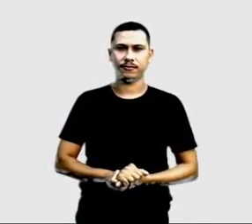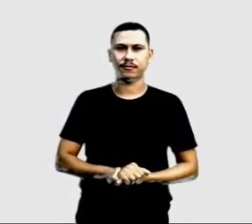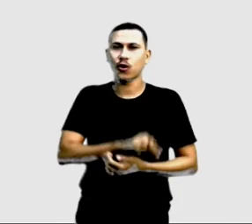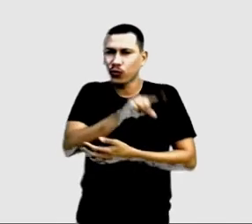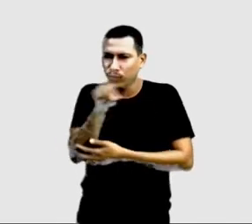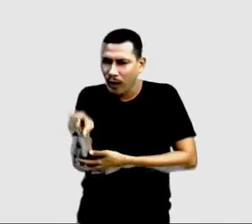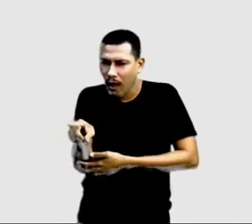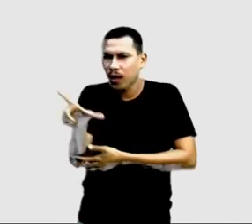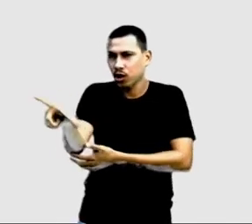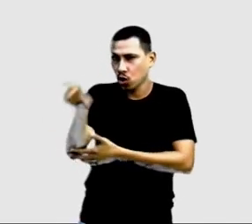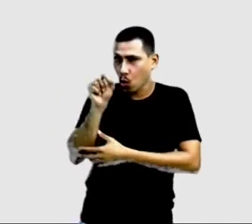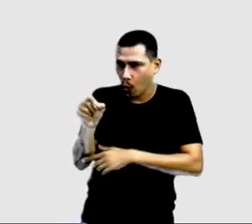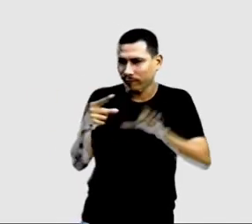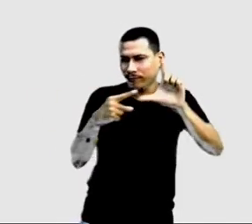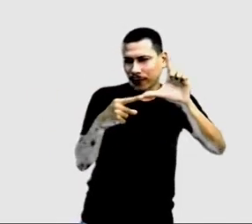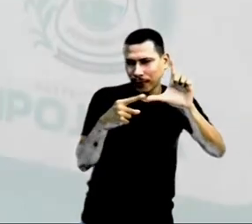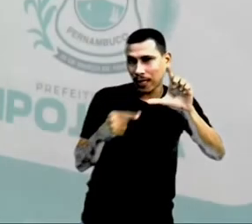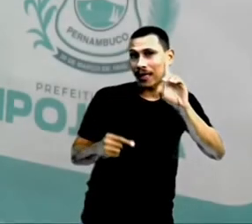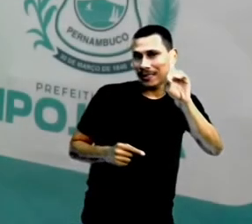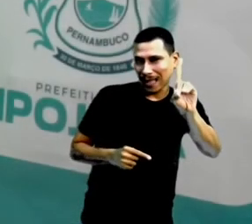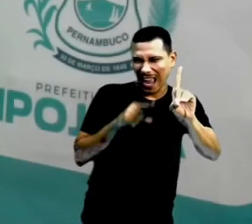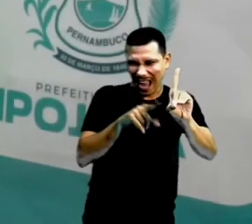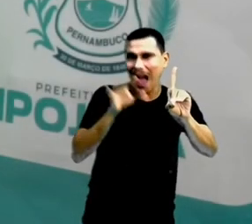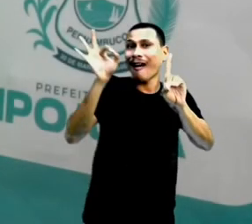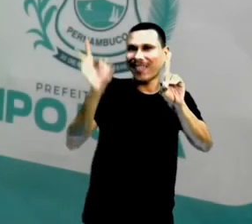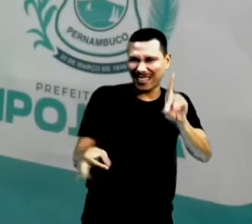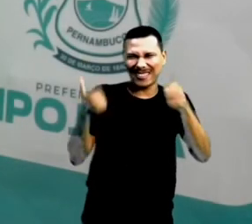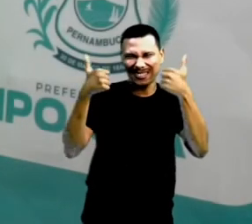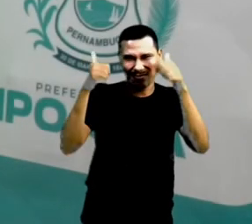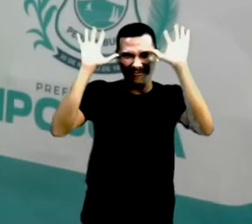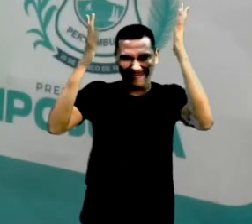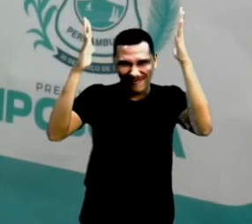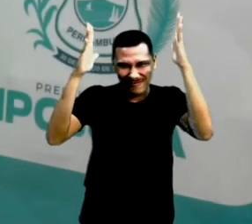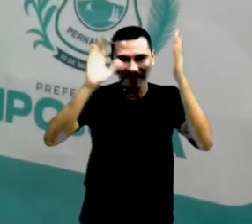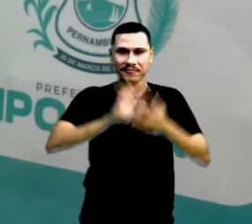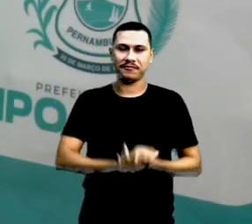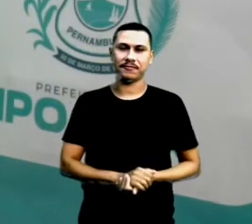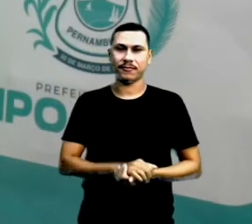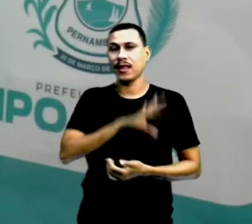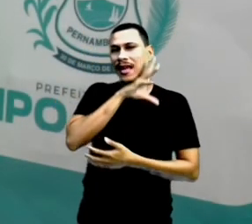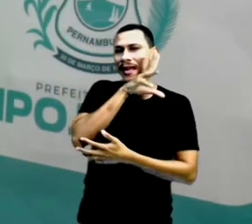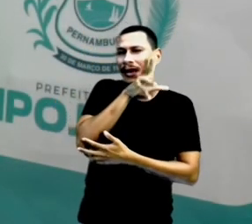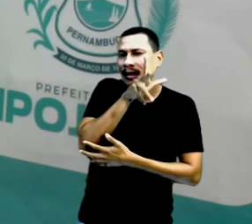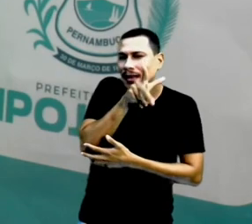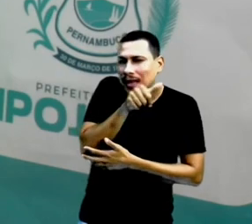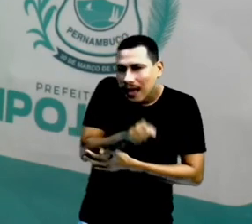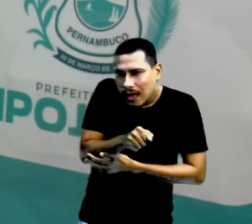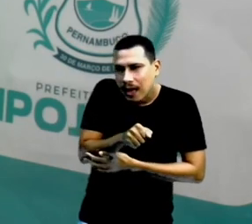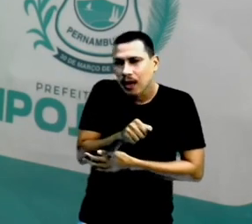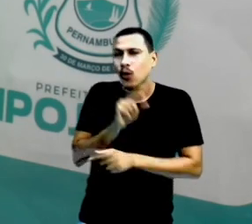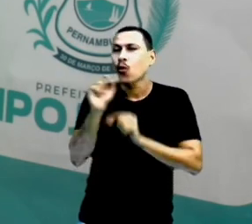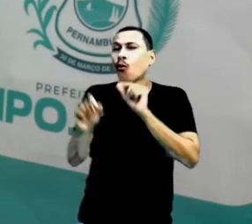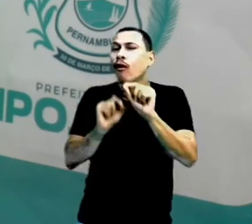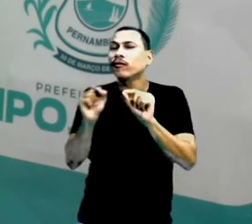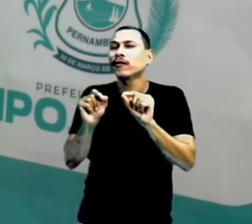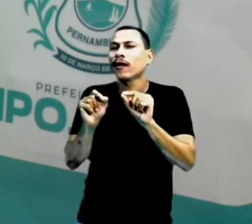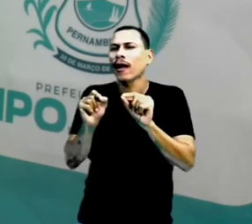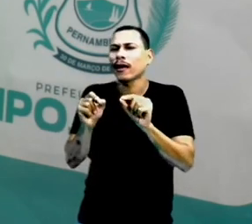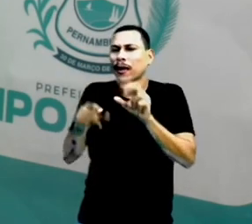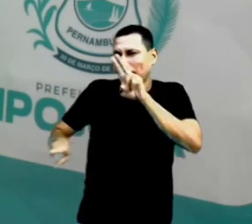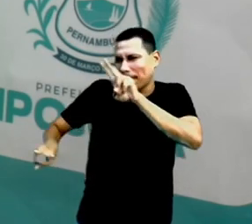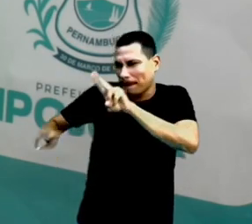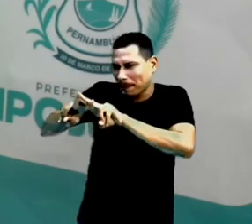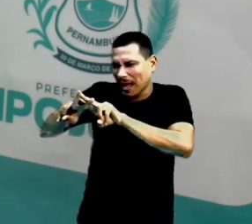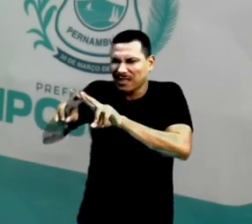Quem falou alternativa D, acertou. O leão estava preso